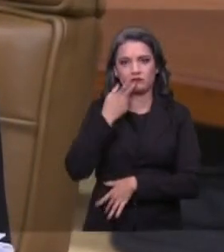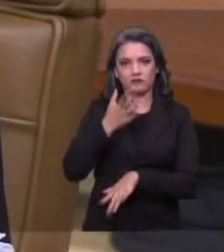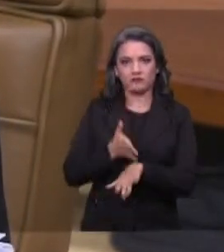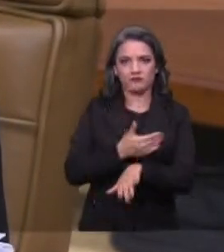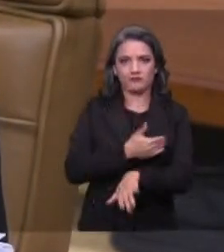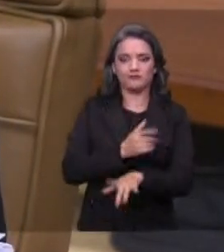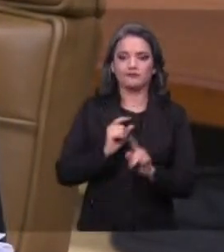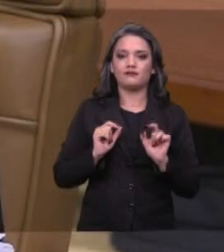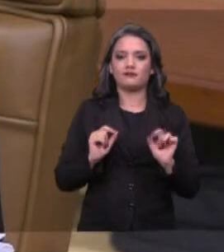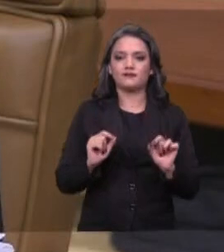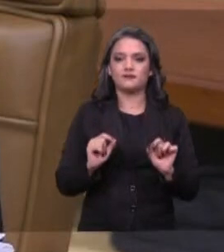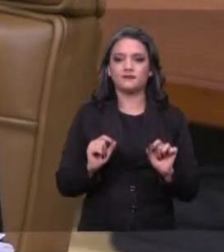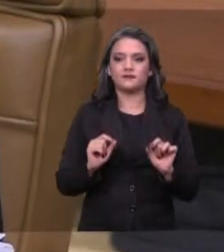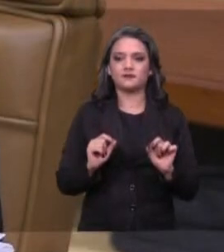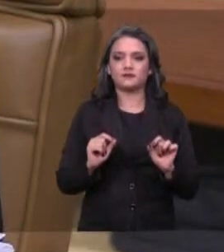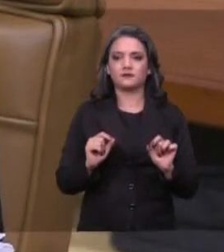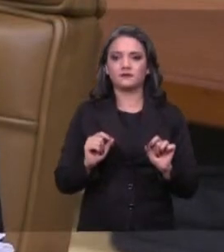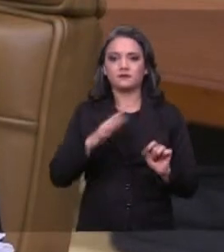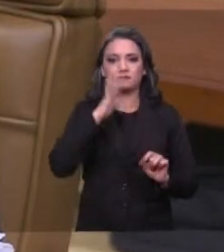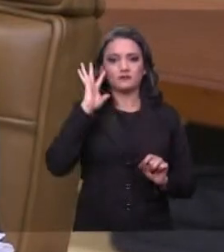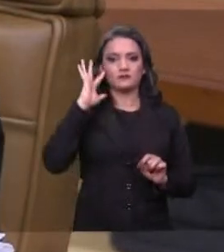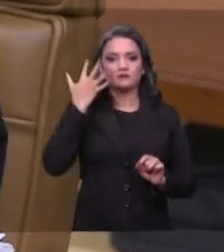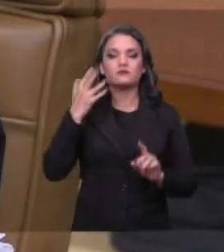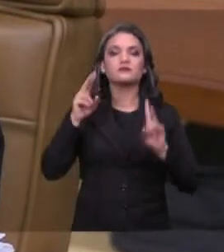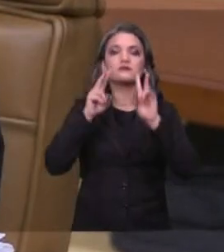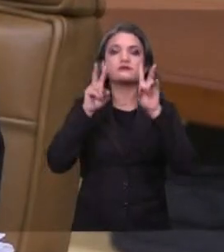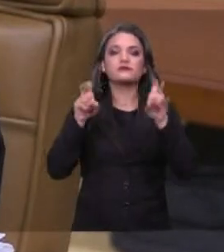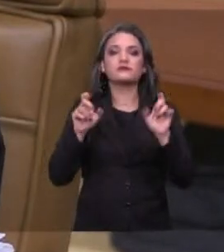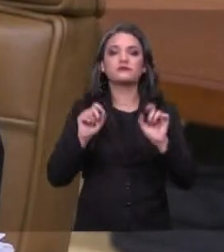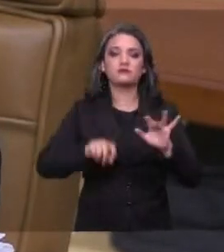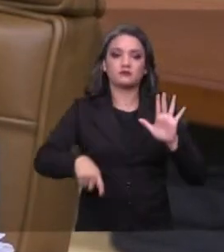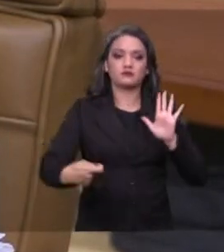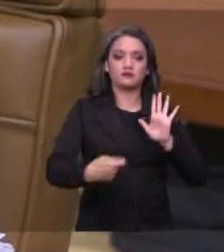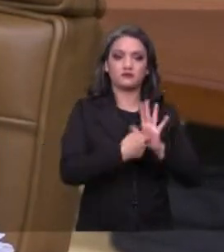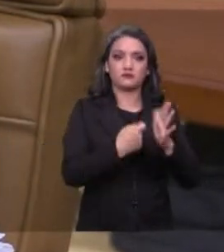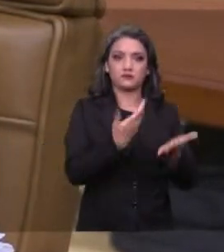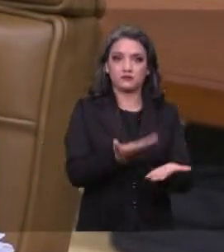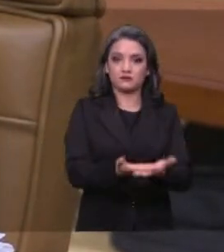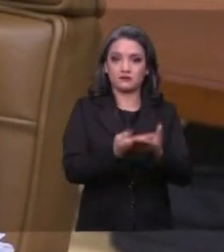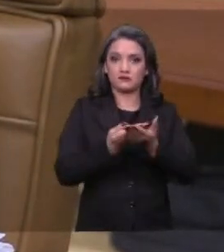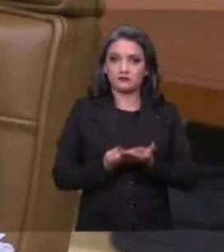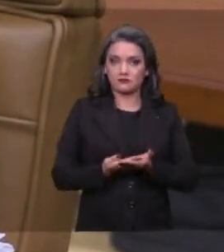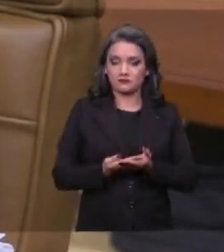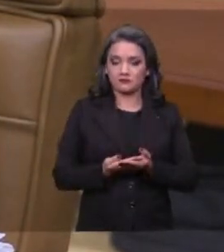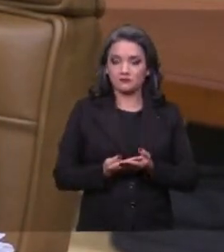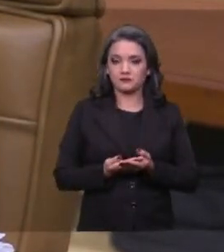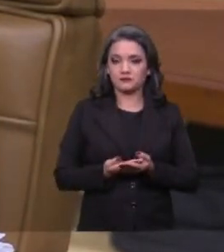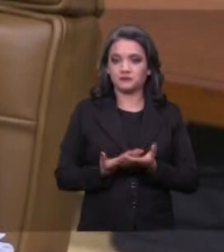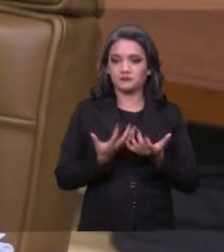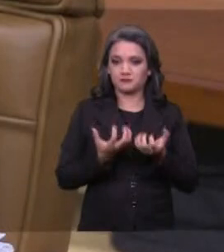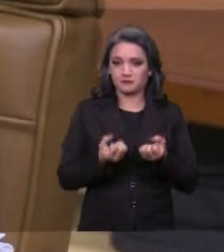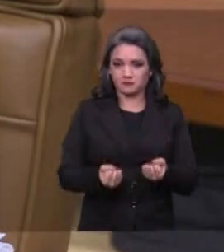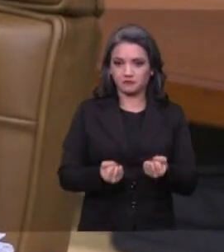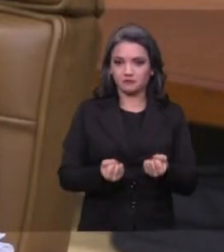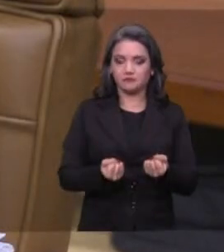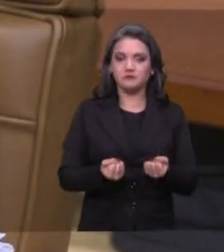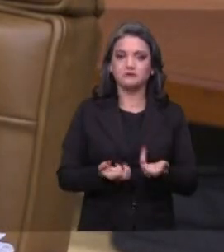a questão da decisão sobre o recebimento da denúncia ou queixa. Eu